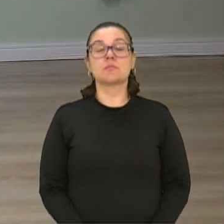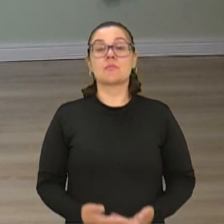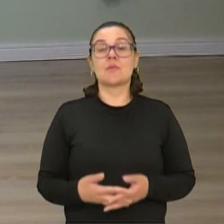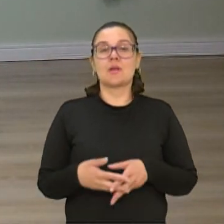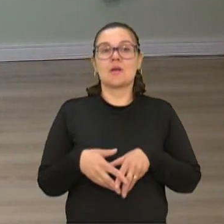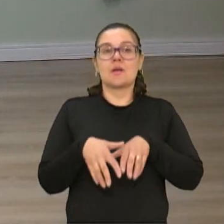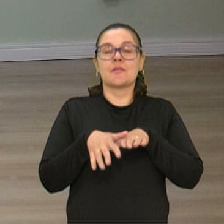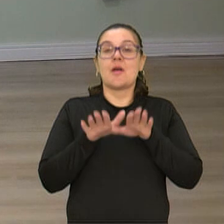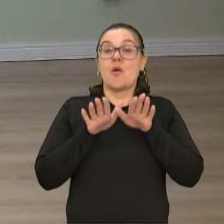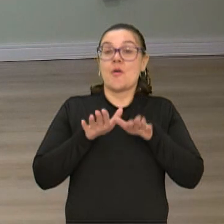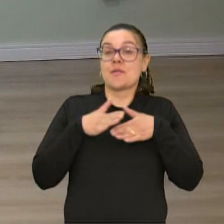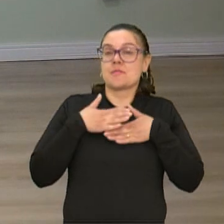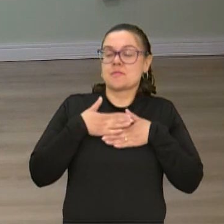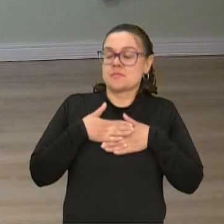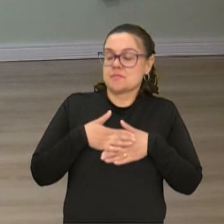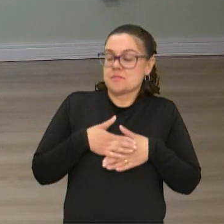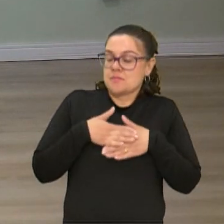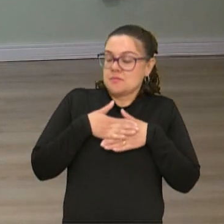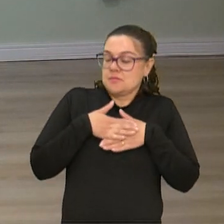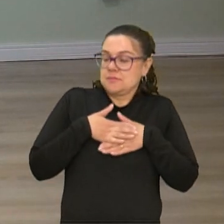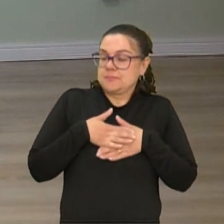pernas, descansa.